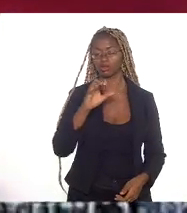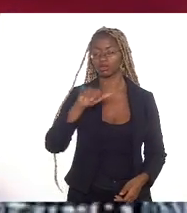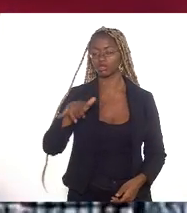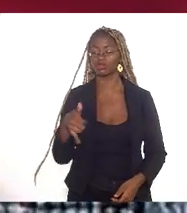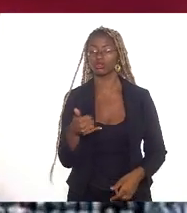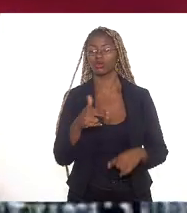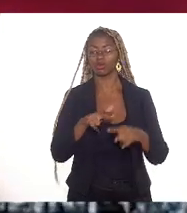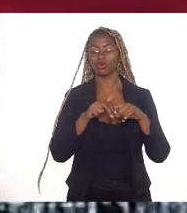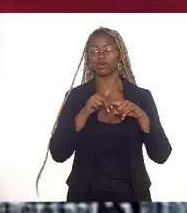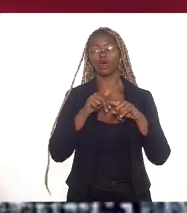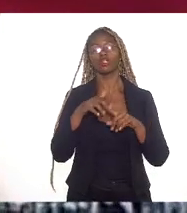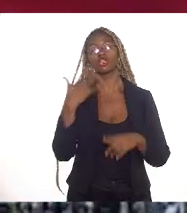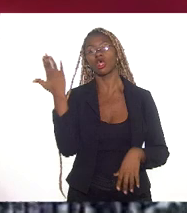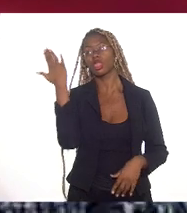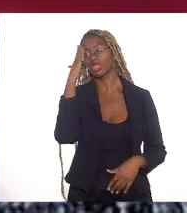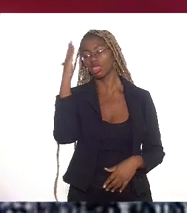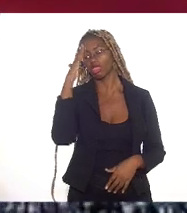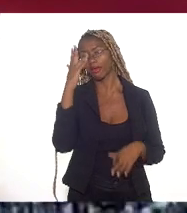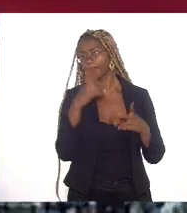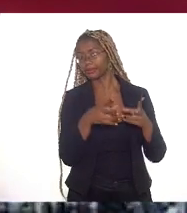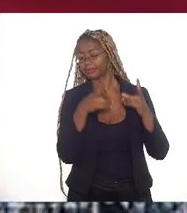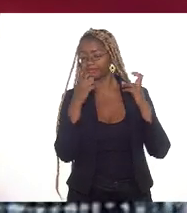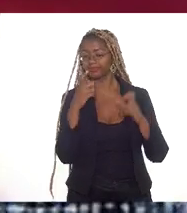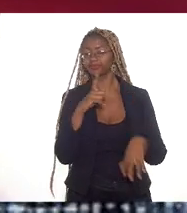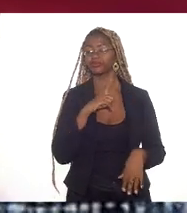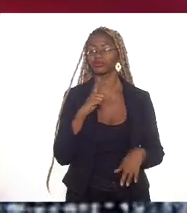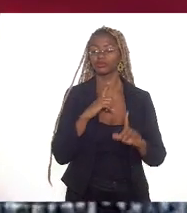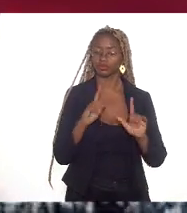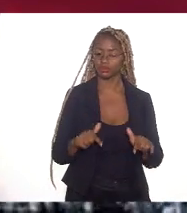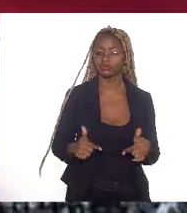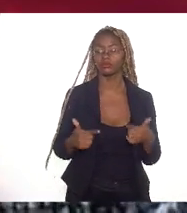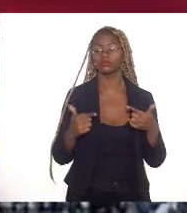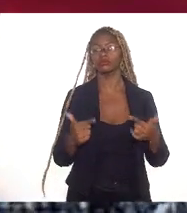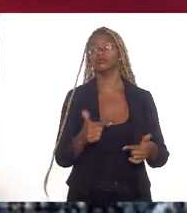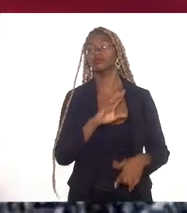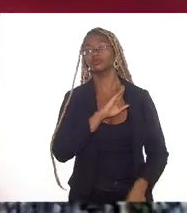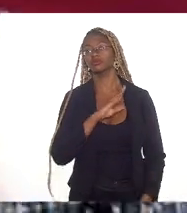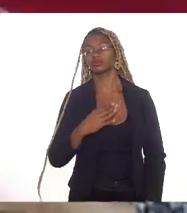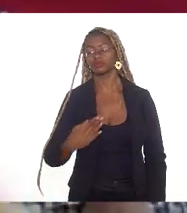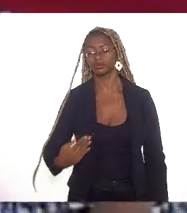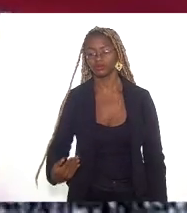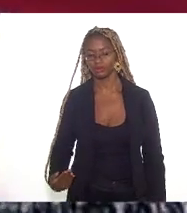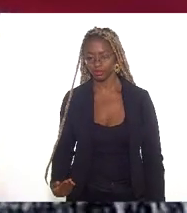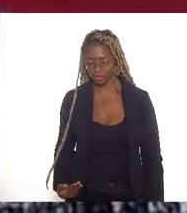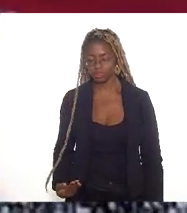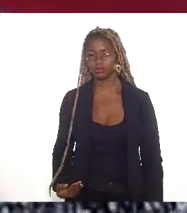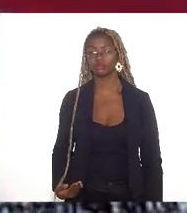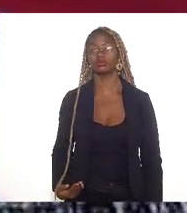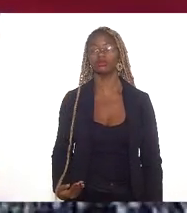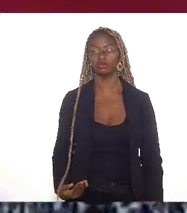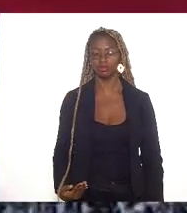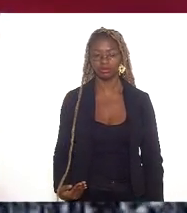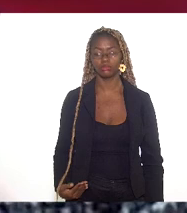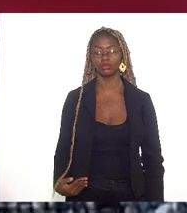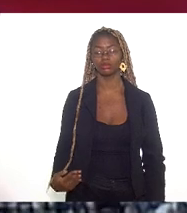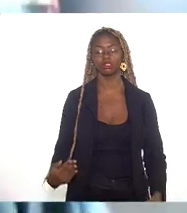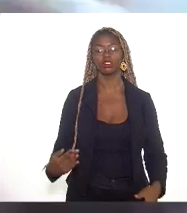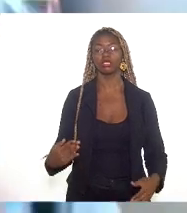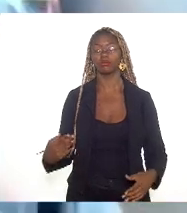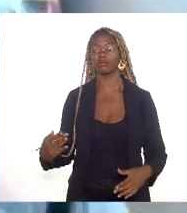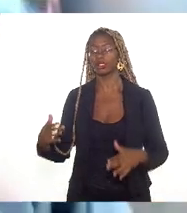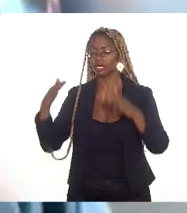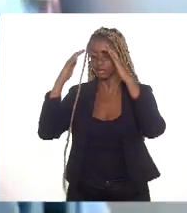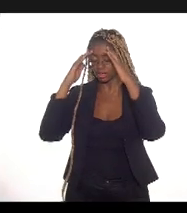porque entendo que há uma manifestação do governo para executar esta ação, né?